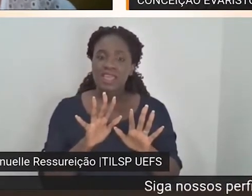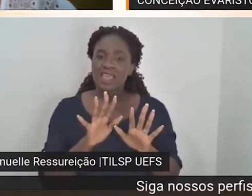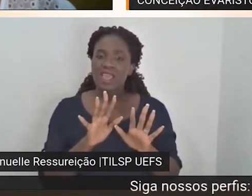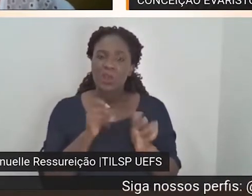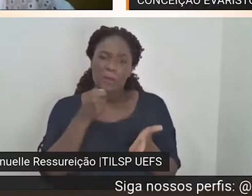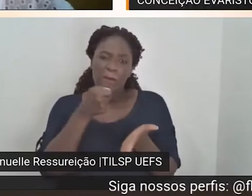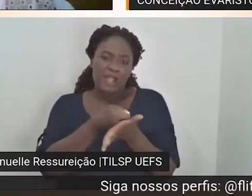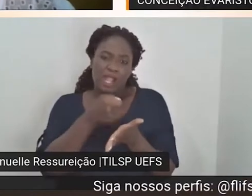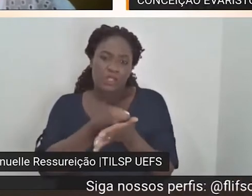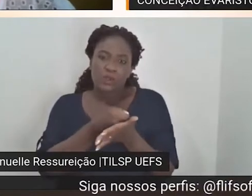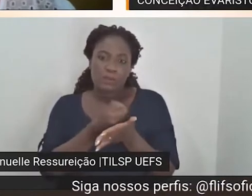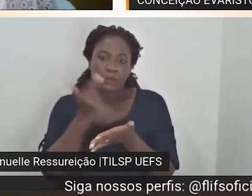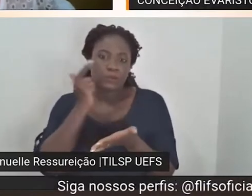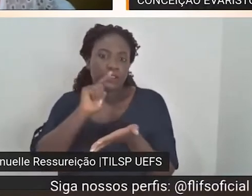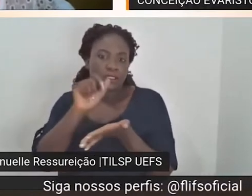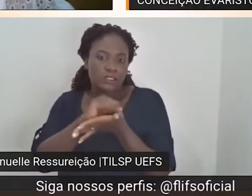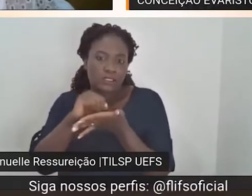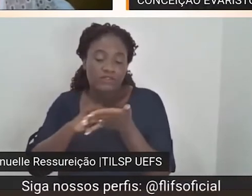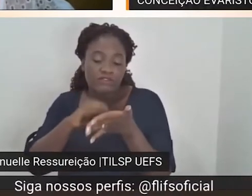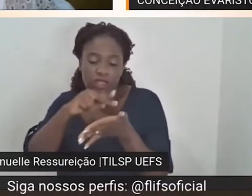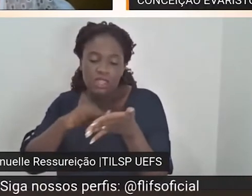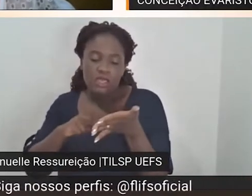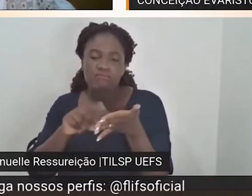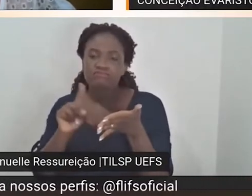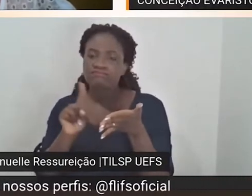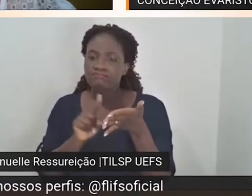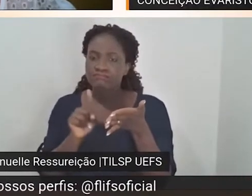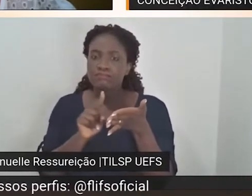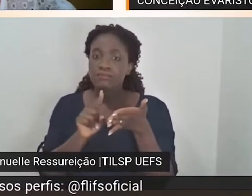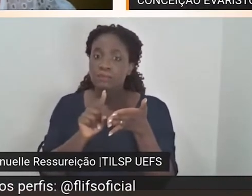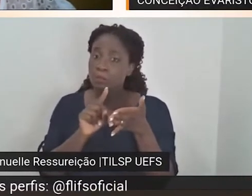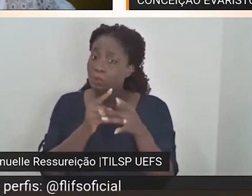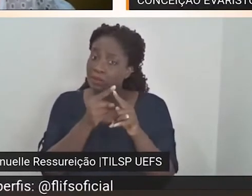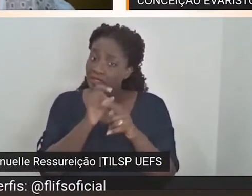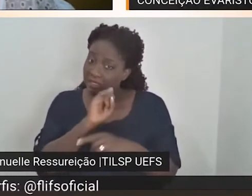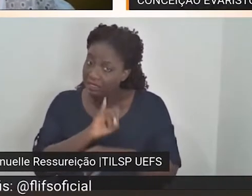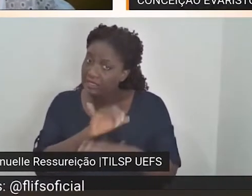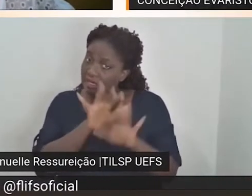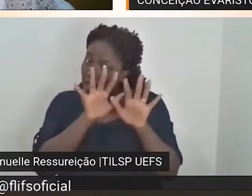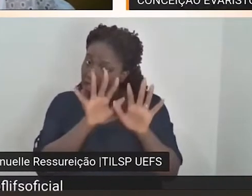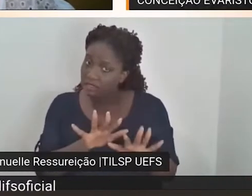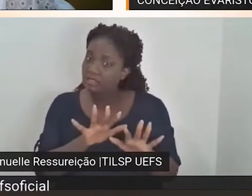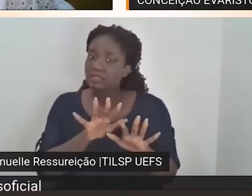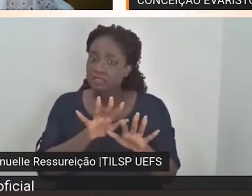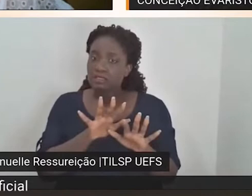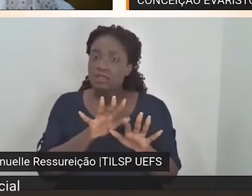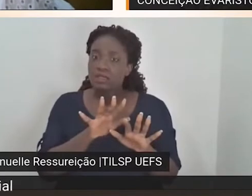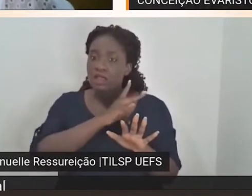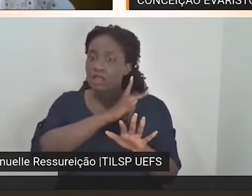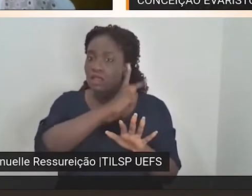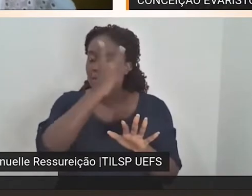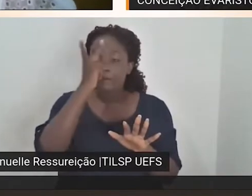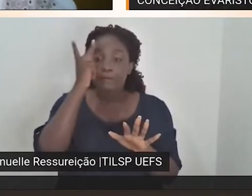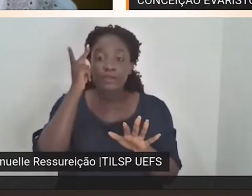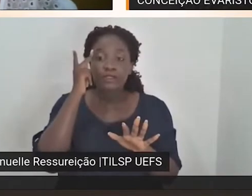você escreva, para que você leia. Porque, se fosse assim, todas as pessoas das